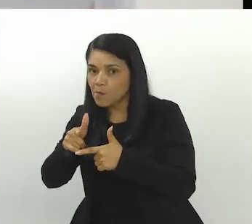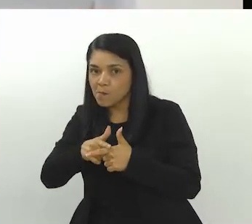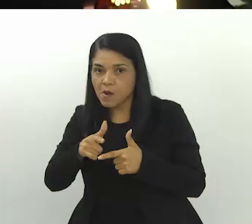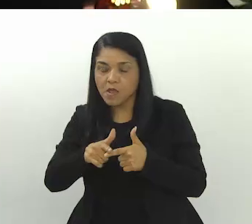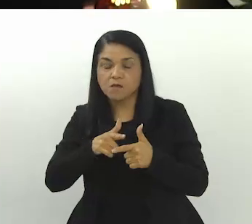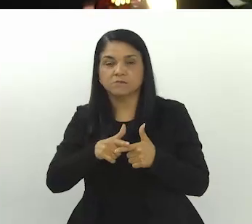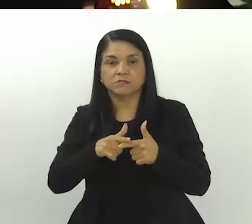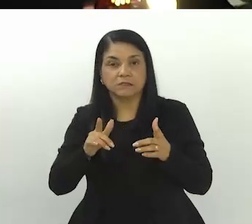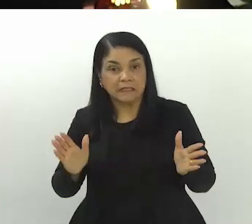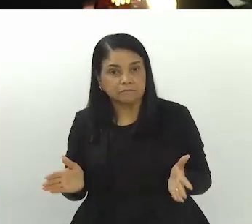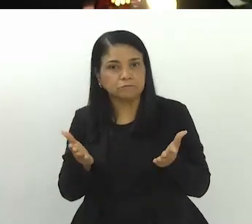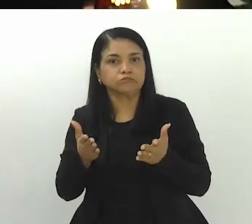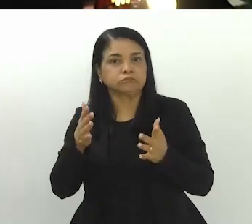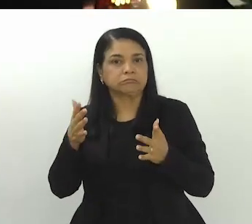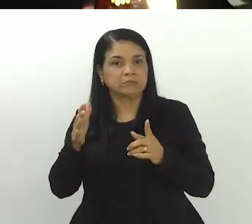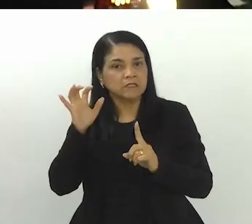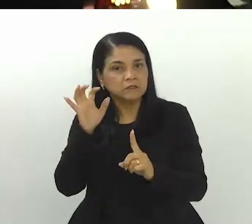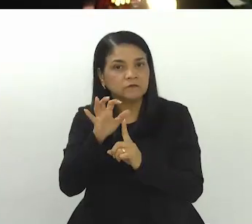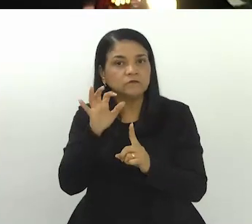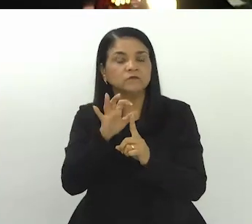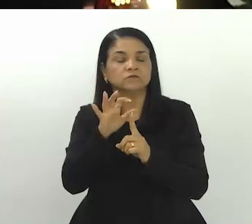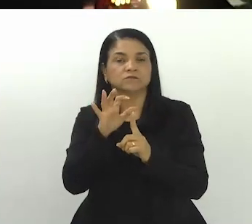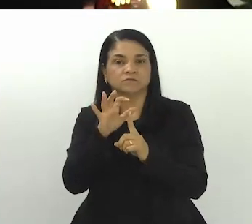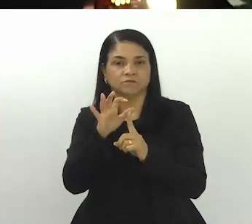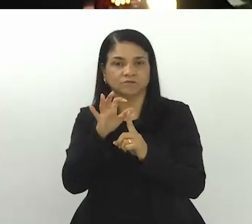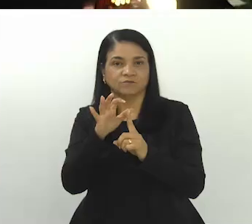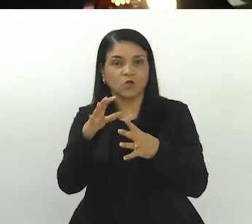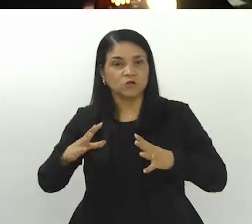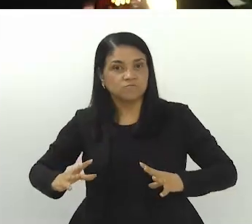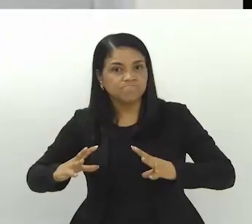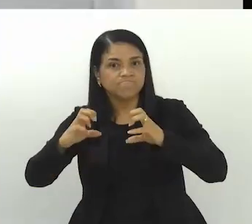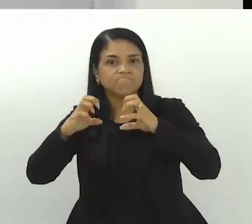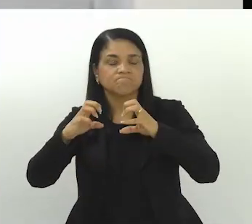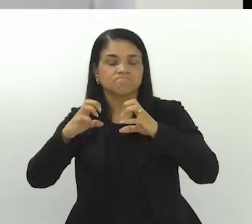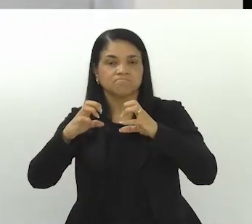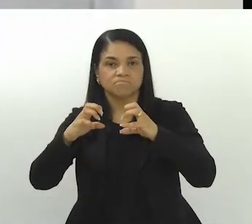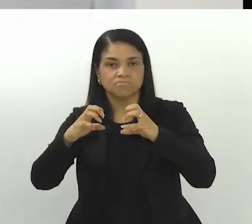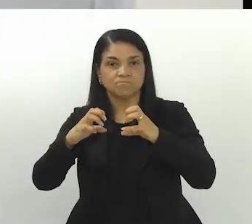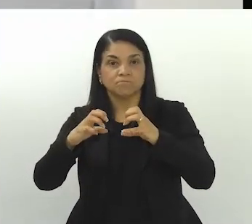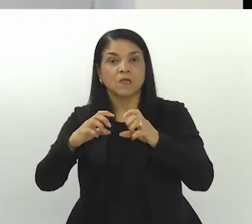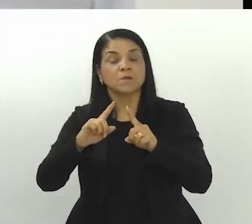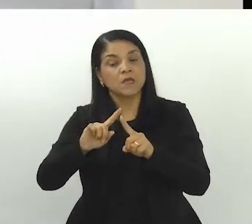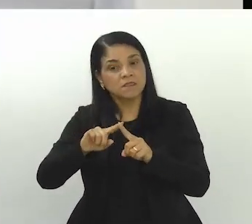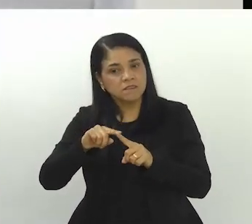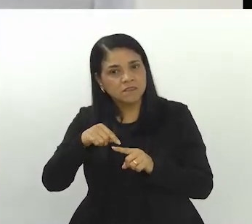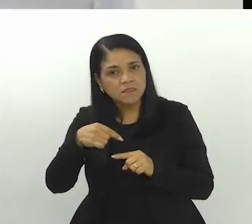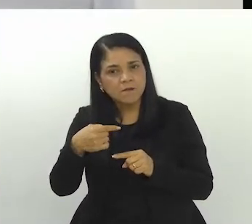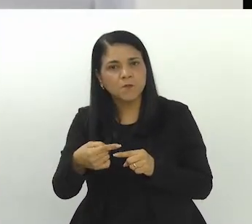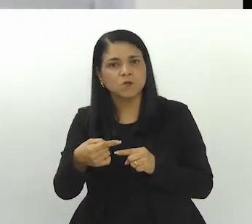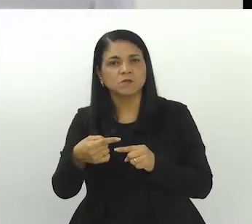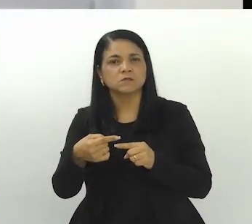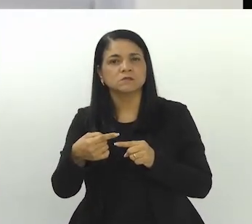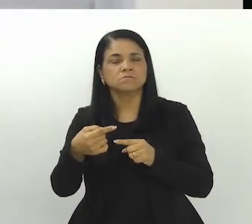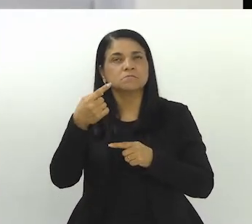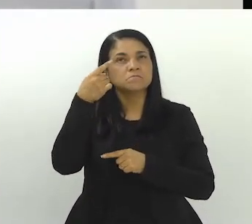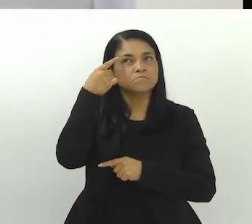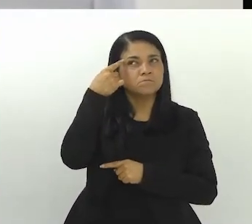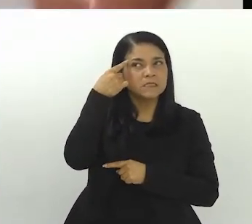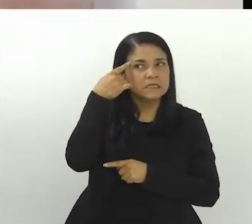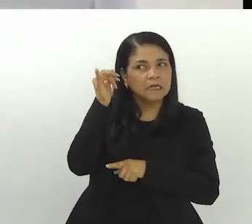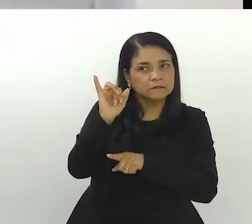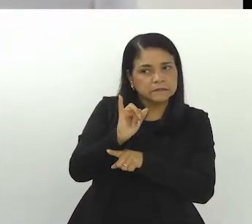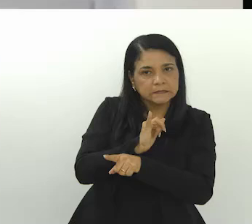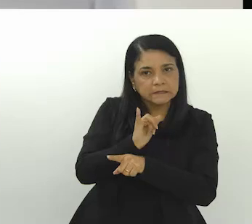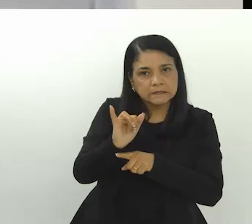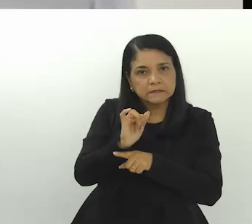estão incidindo e de alguma forma, né, motivando esses confrontos para aí sim, né, a